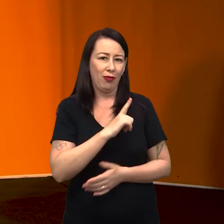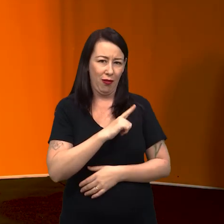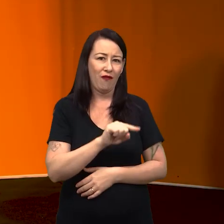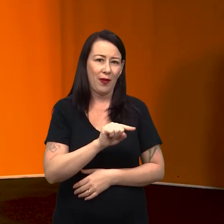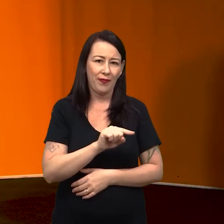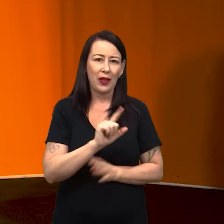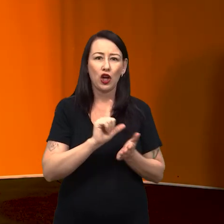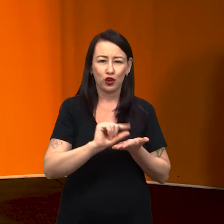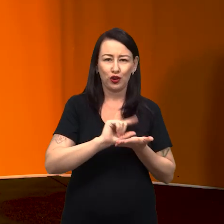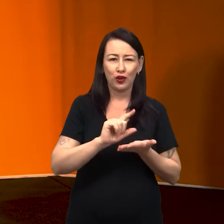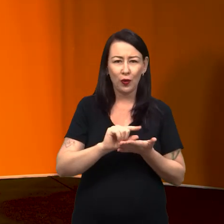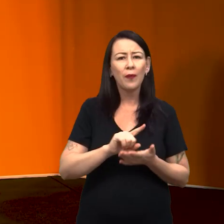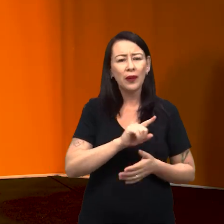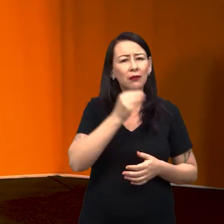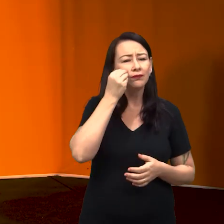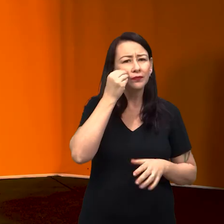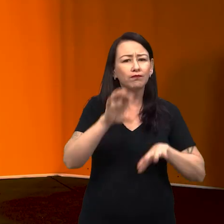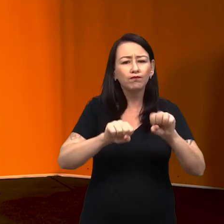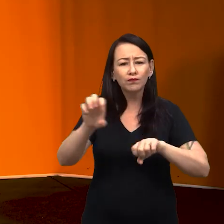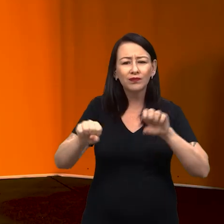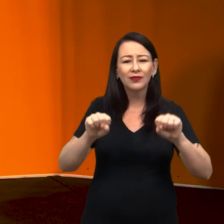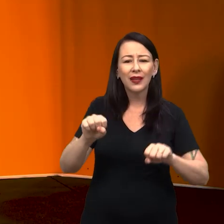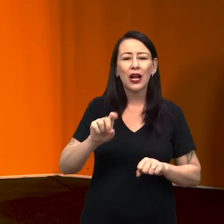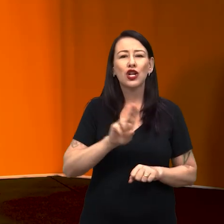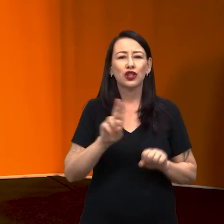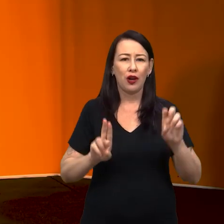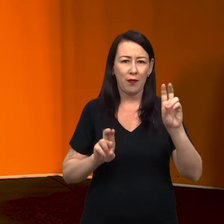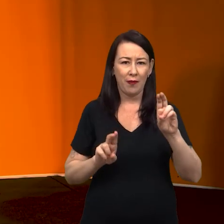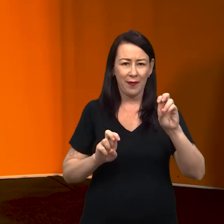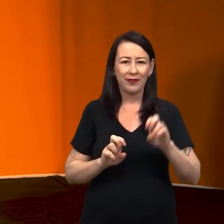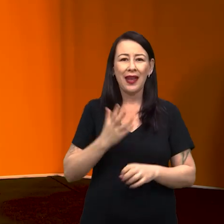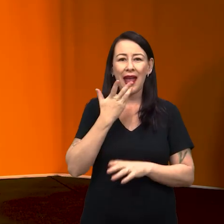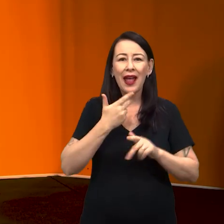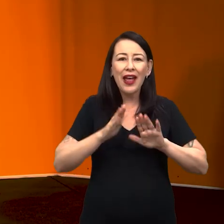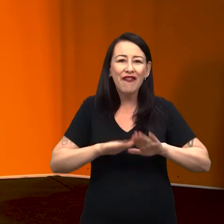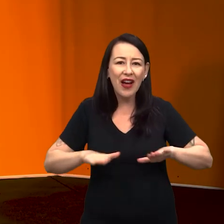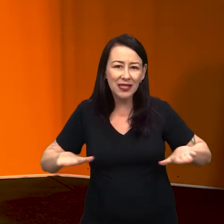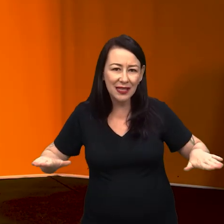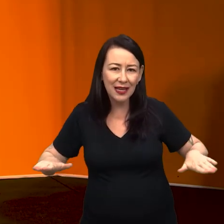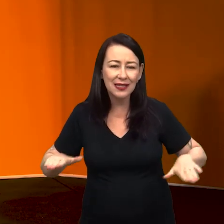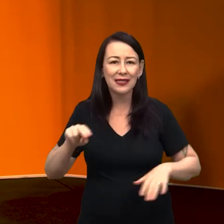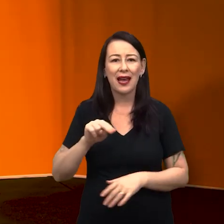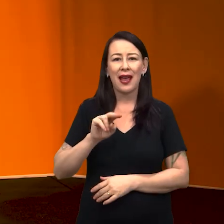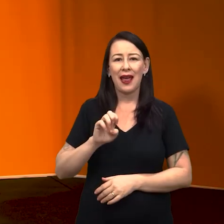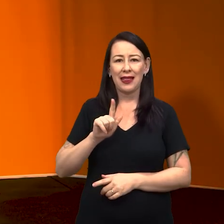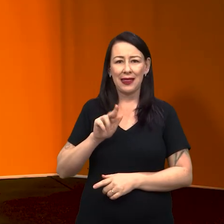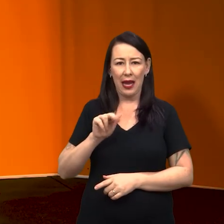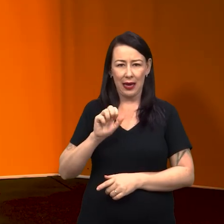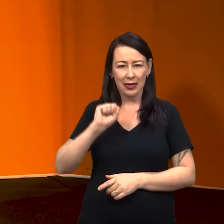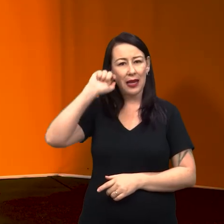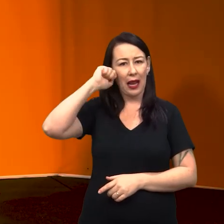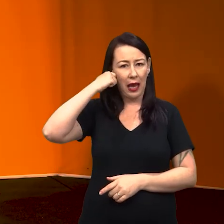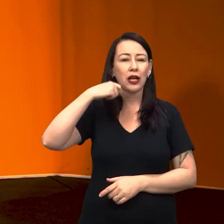fui estudar, esse artigo se chama Infâncias Negras no Brasil, do Passado e do Presente. Se